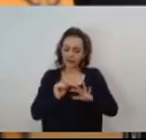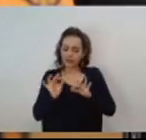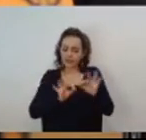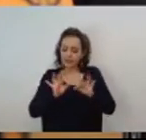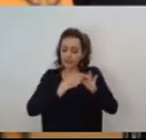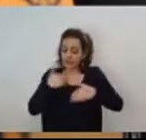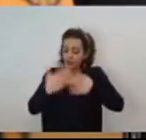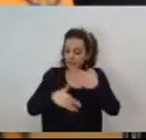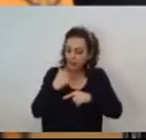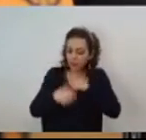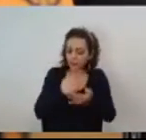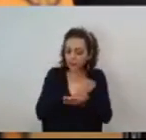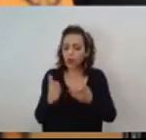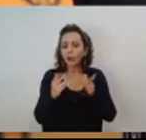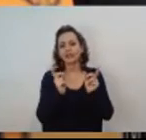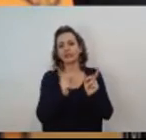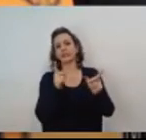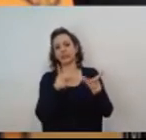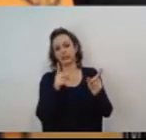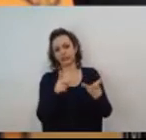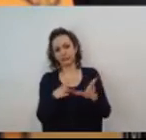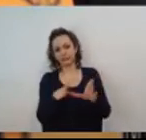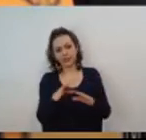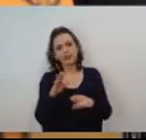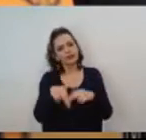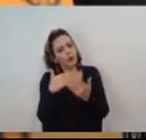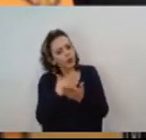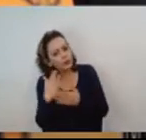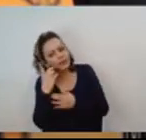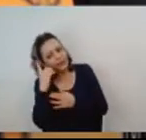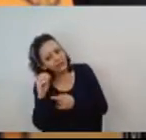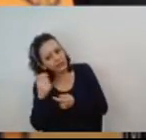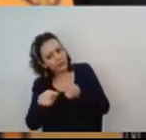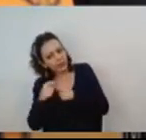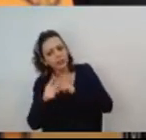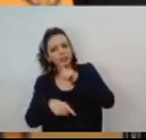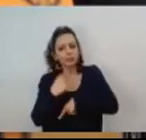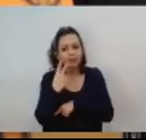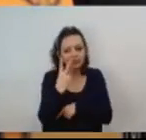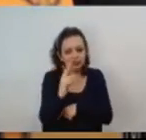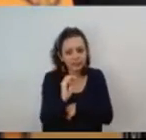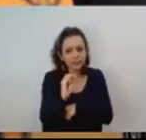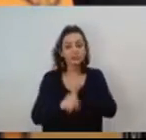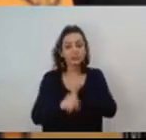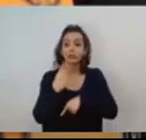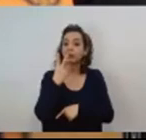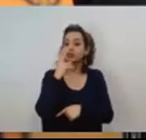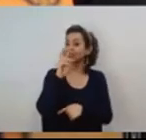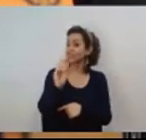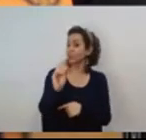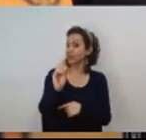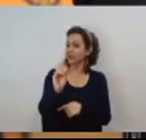pequenininho das lojas eu fui para 20 lojas agora já me colocarem 50 Lojas se lá no momento zero me